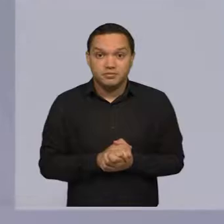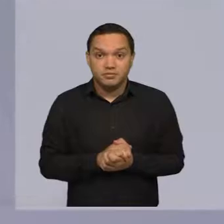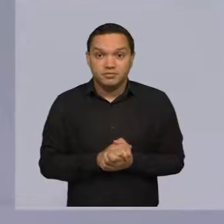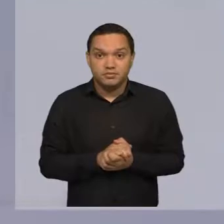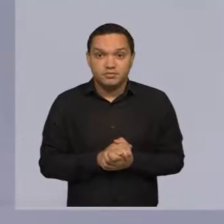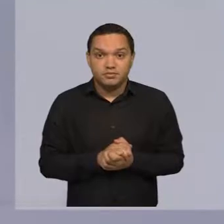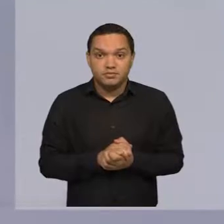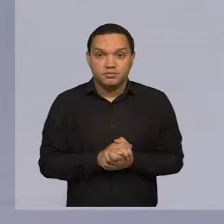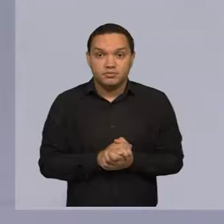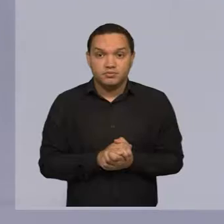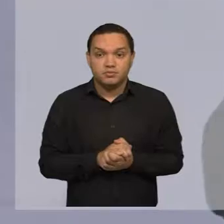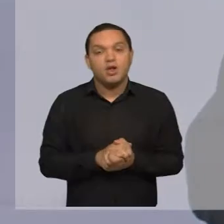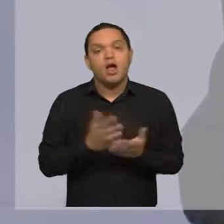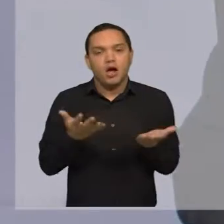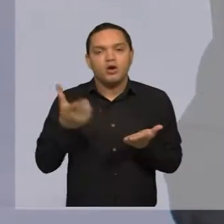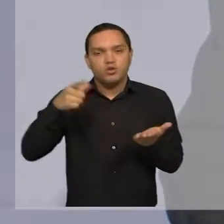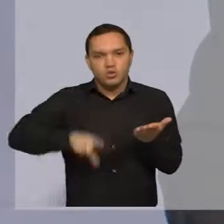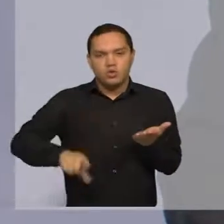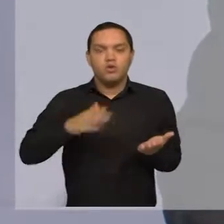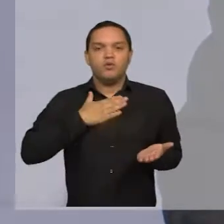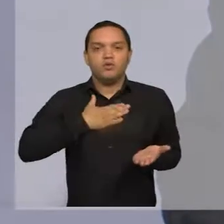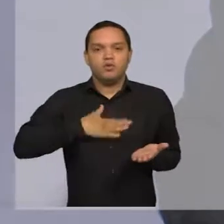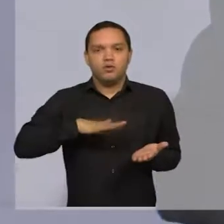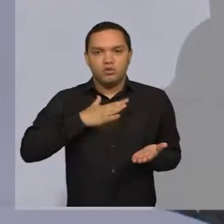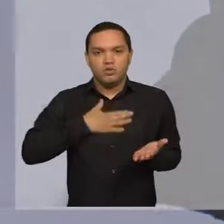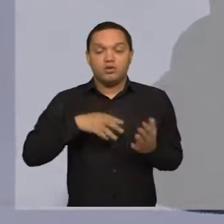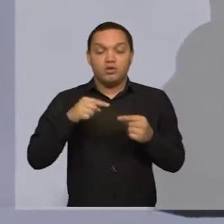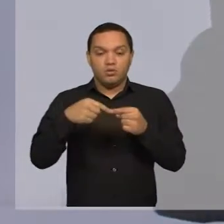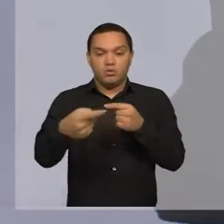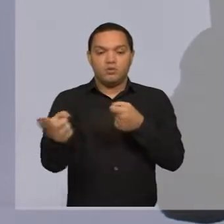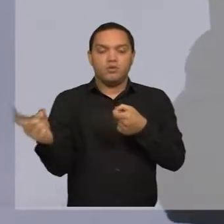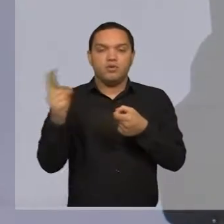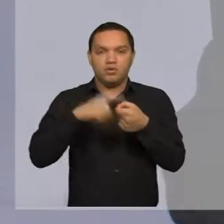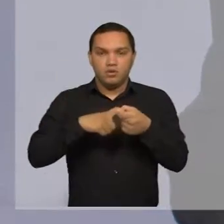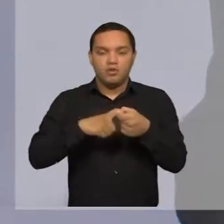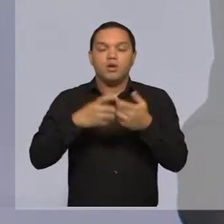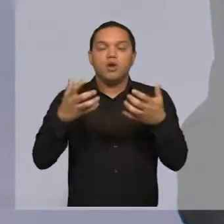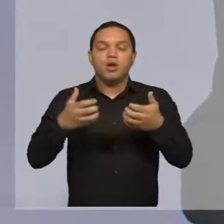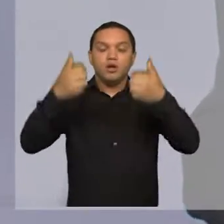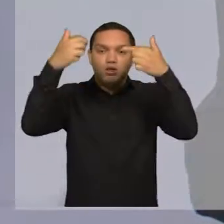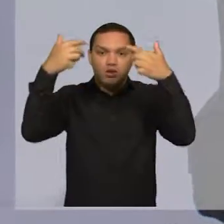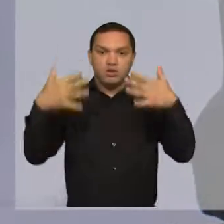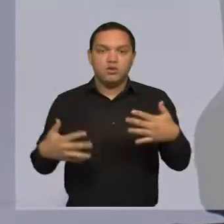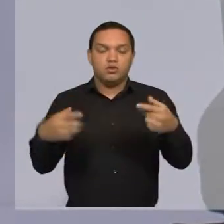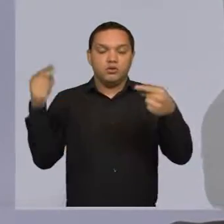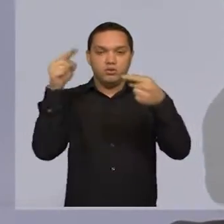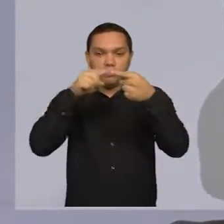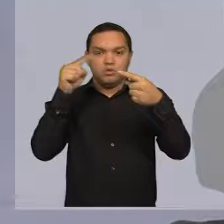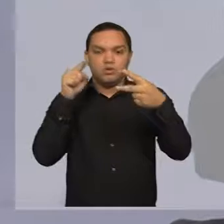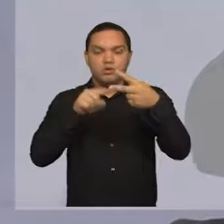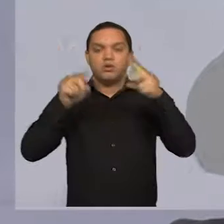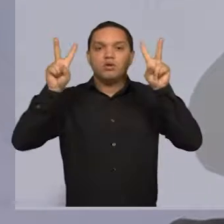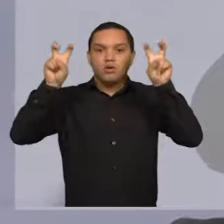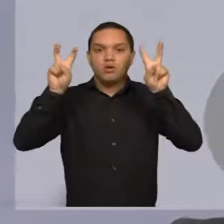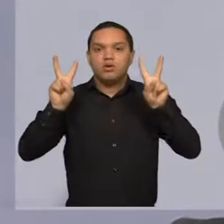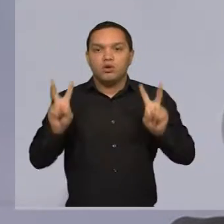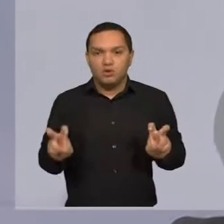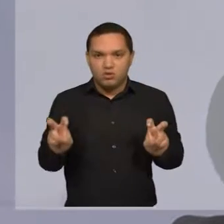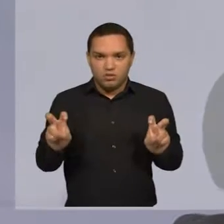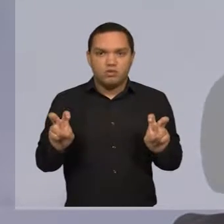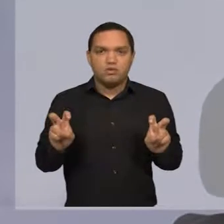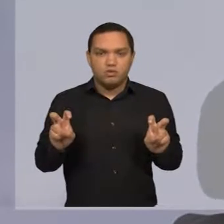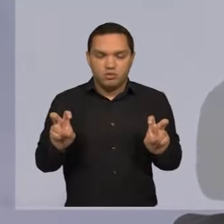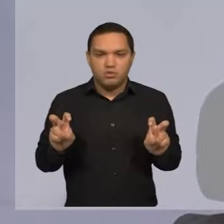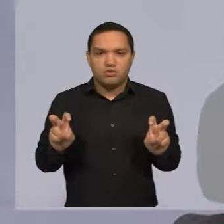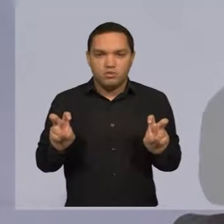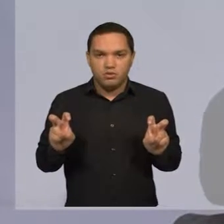Eu vou fazer mais um intervalo. Quando voltarmos, eu quero colocar 2 assuntos que estão dominando